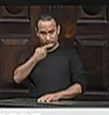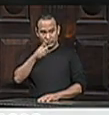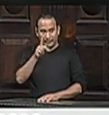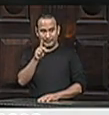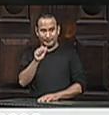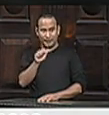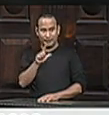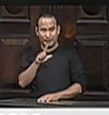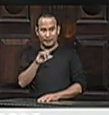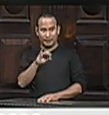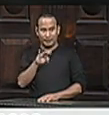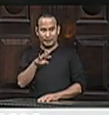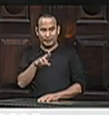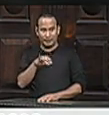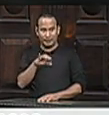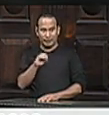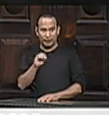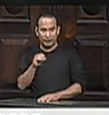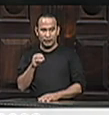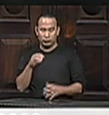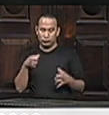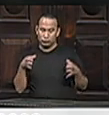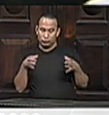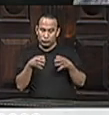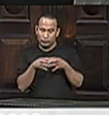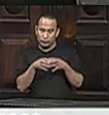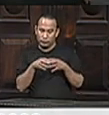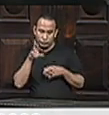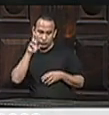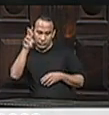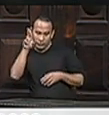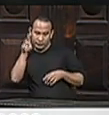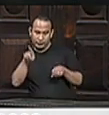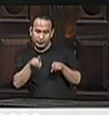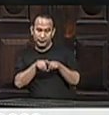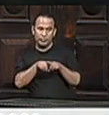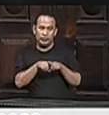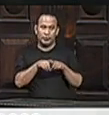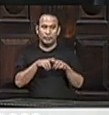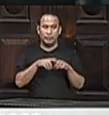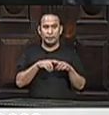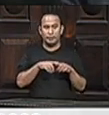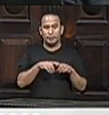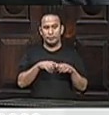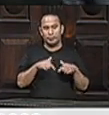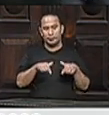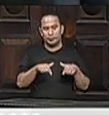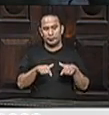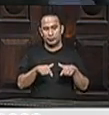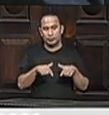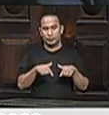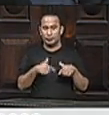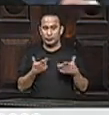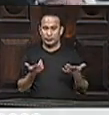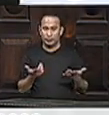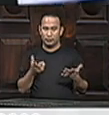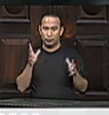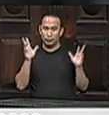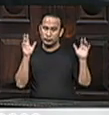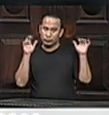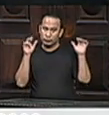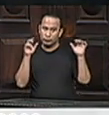minora a contradição. Vossa Excelência tem razão. Mas quando aqui falei que